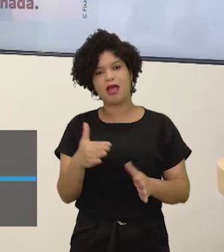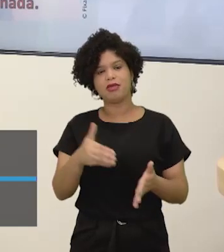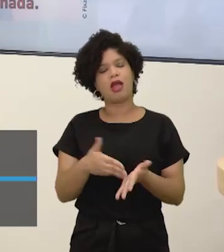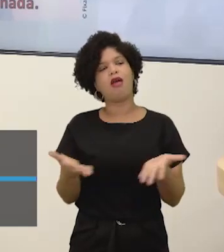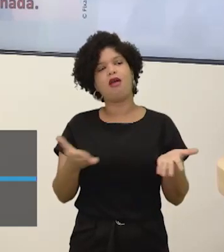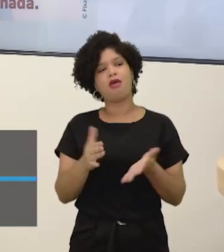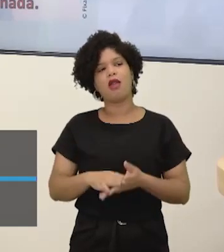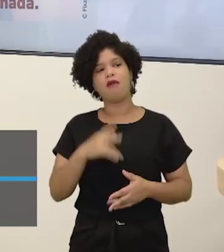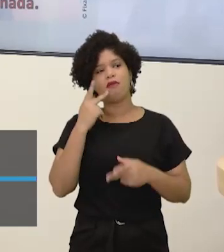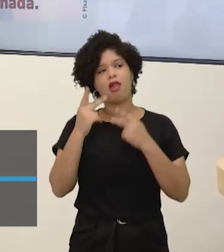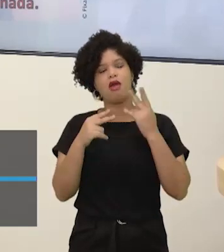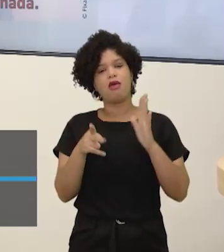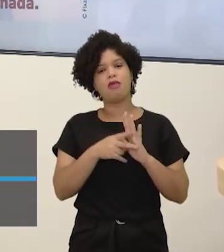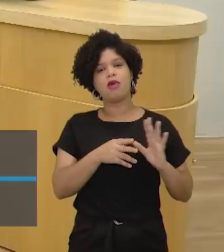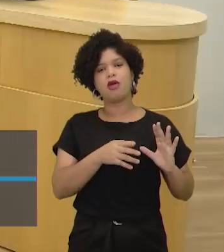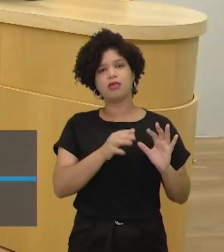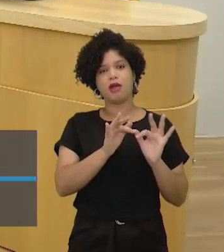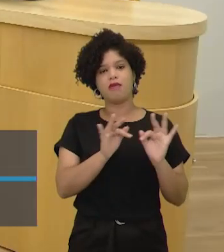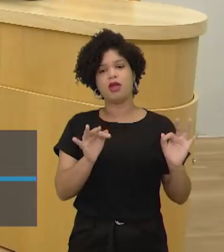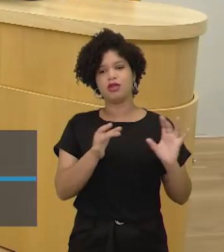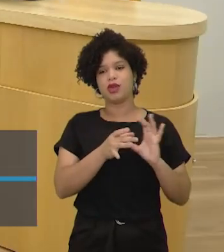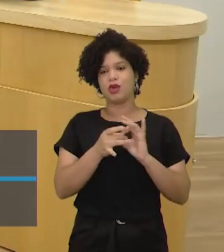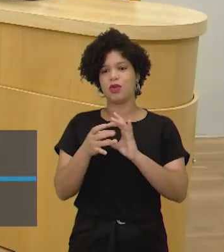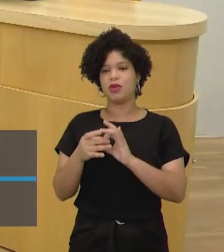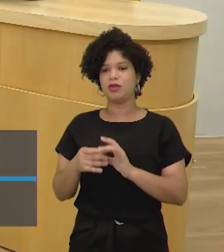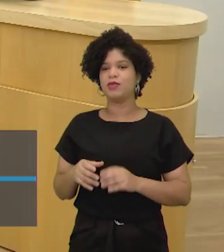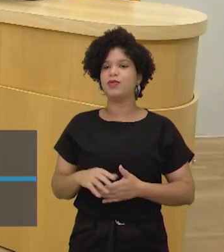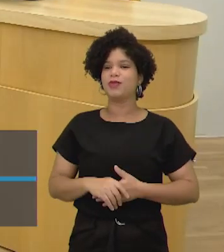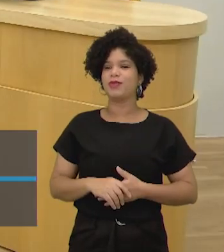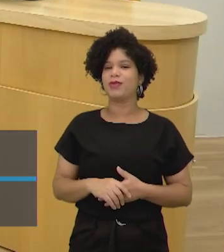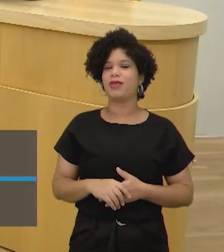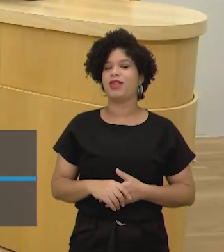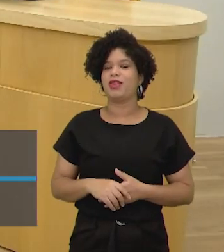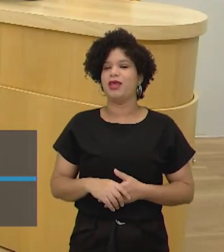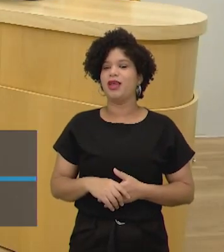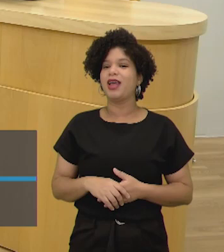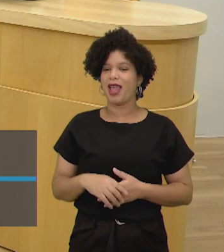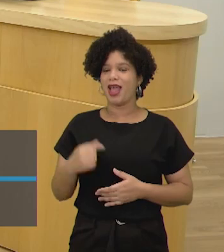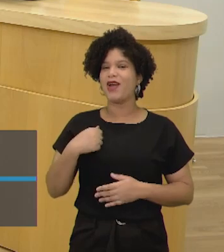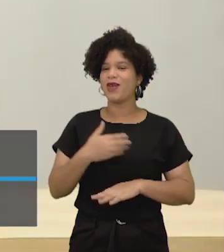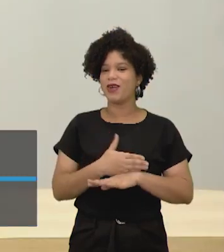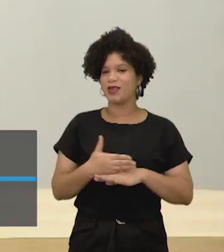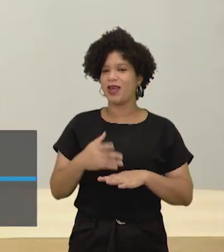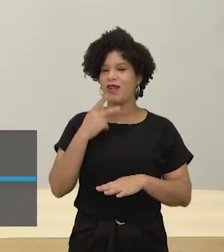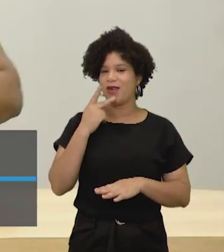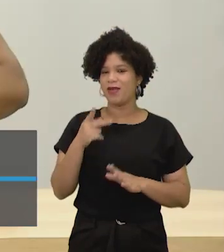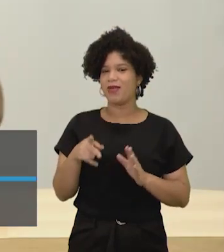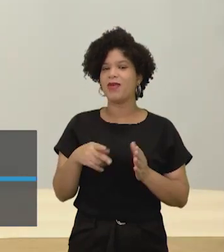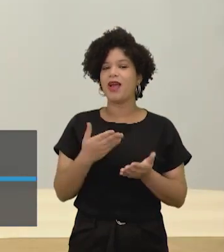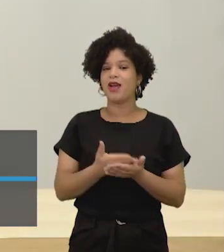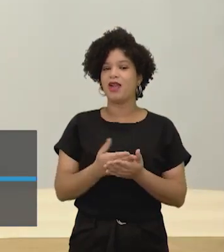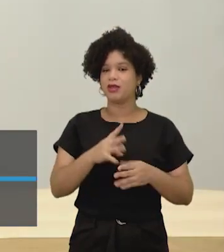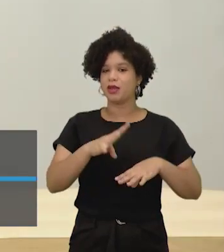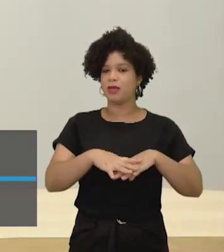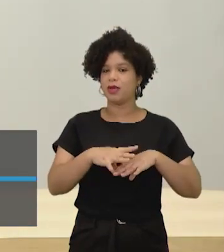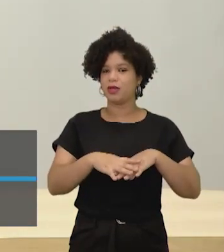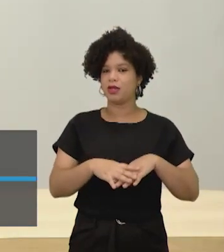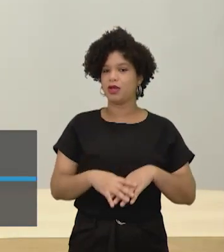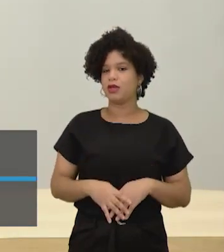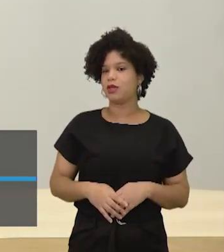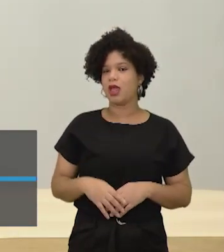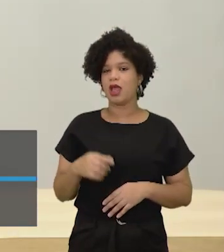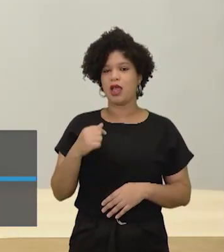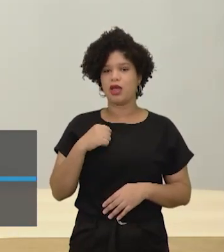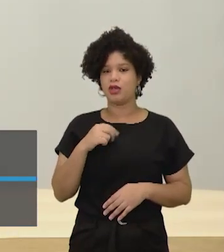né, a tal da oração subordinada. Brincando um pouco com o contexto, eu falava isso nas aulas de matemática, né? Bhaskara,